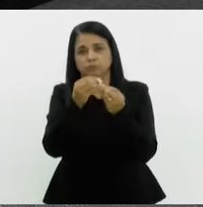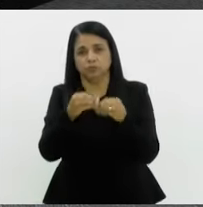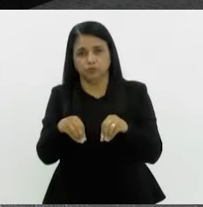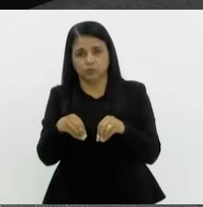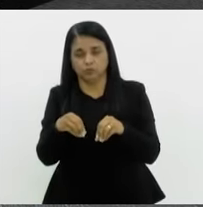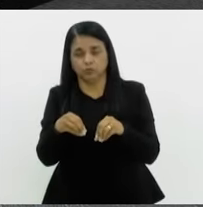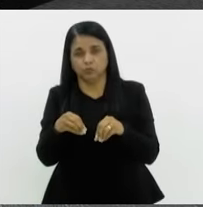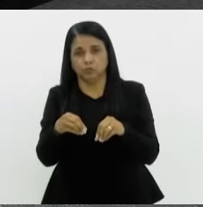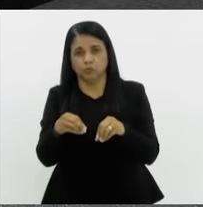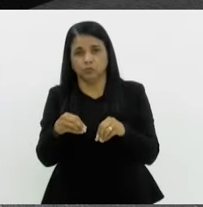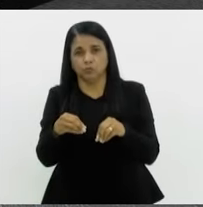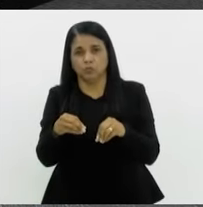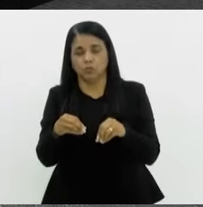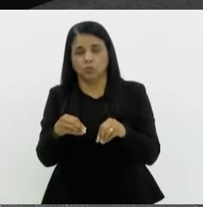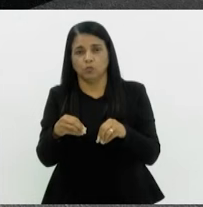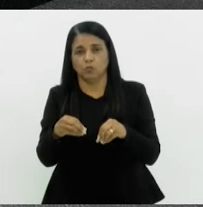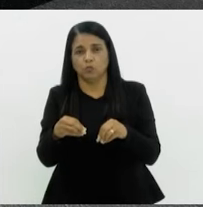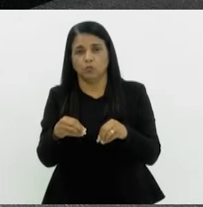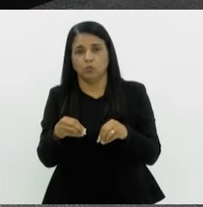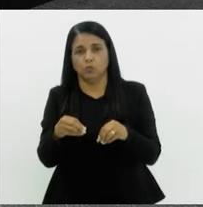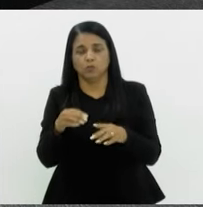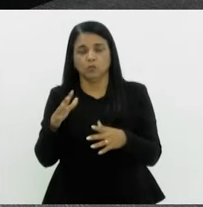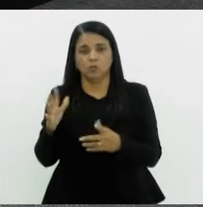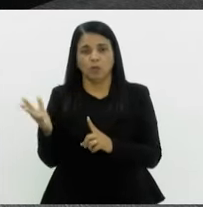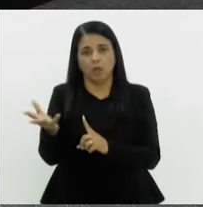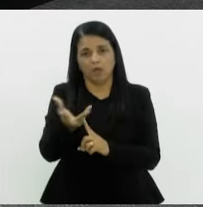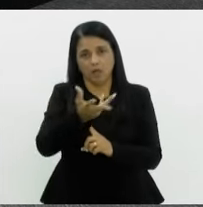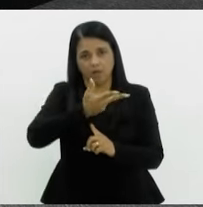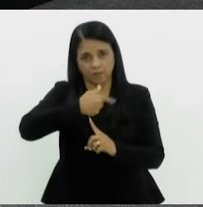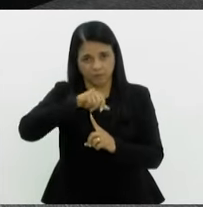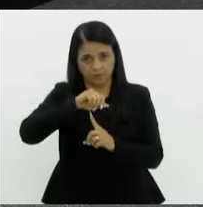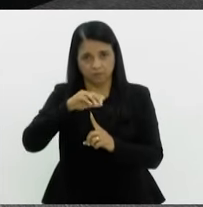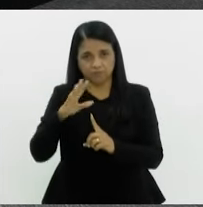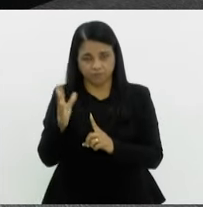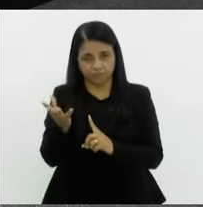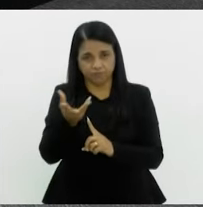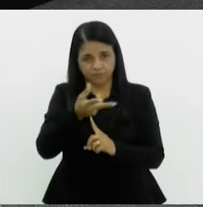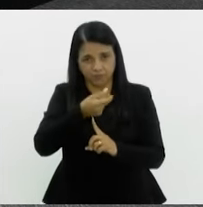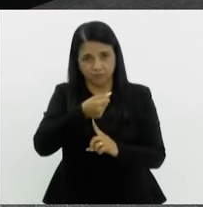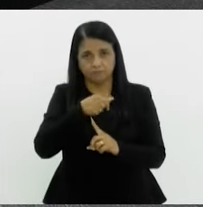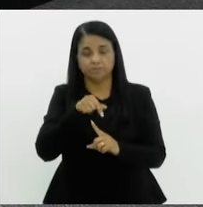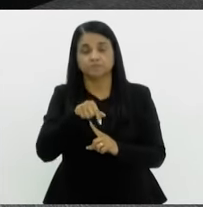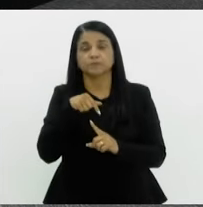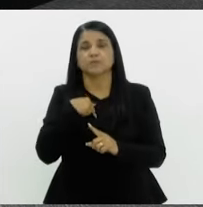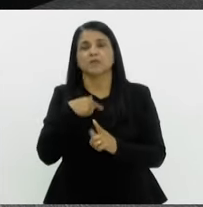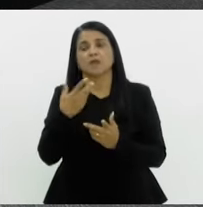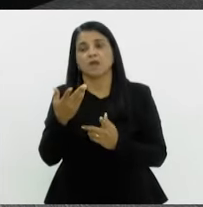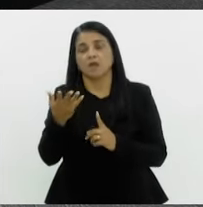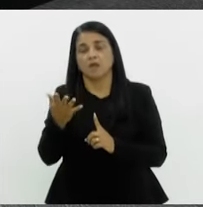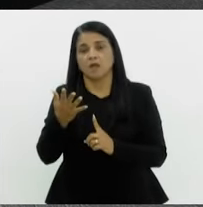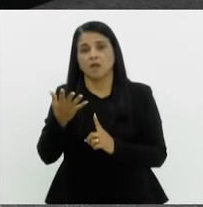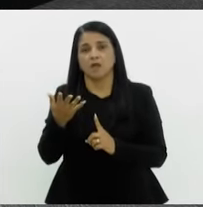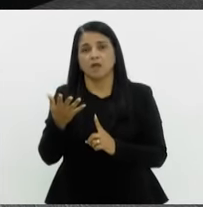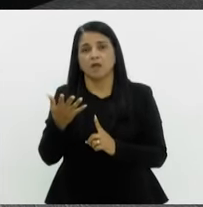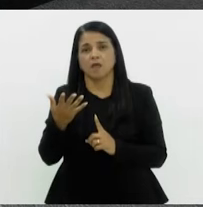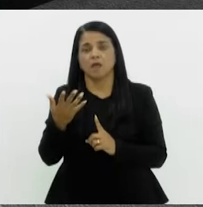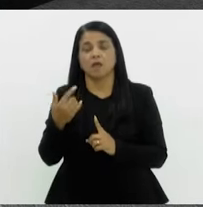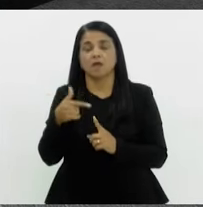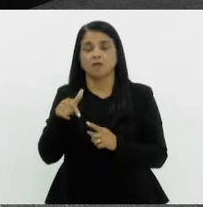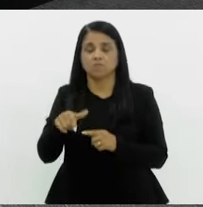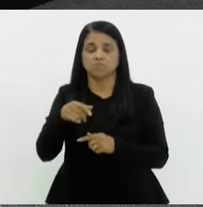um corpo efetivo ambiental. Agora, uma coisa, deputado Luiz Paulo, deputado que preside essa